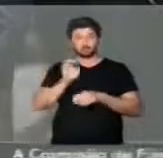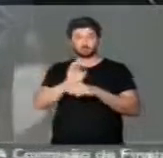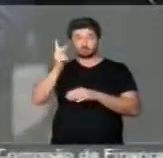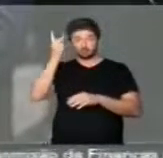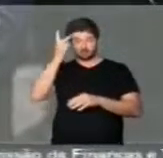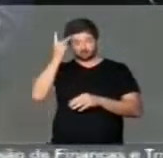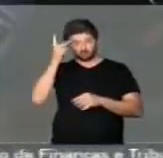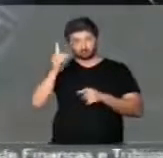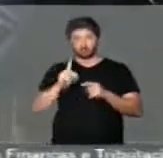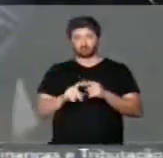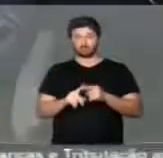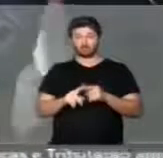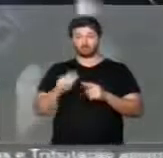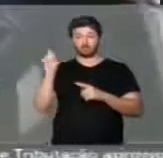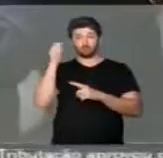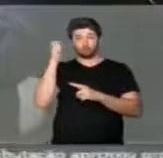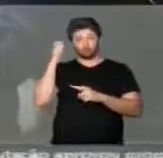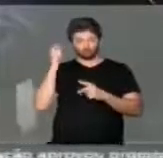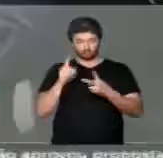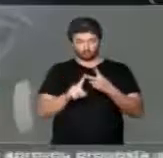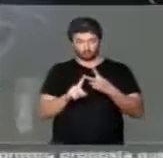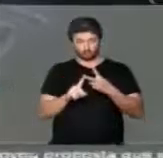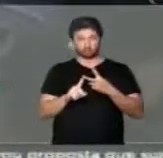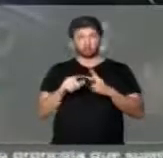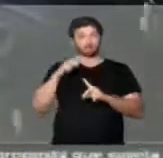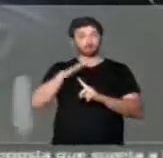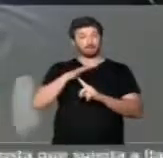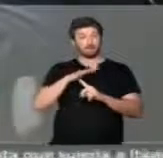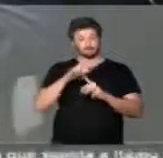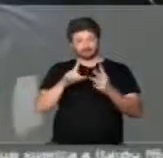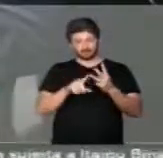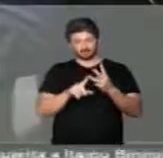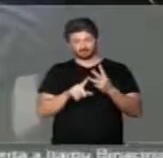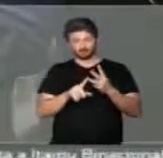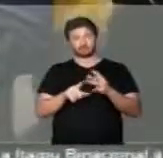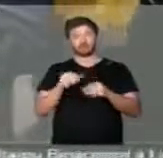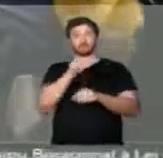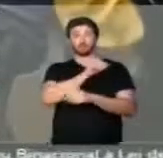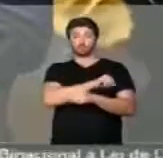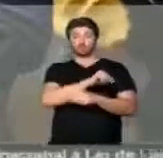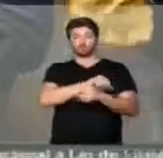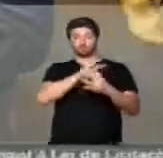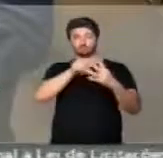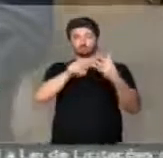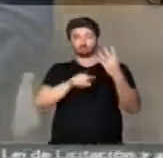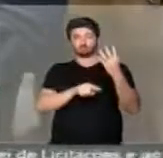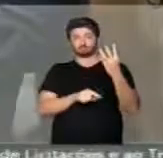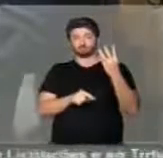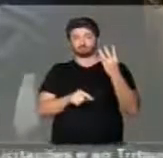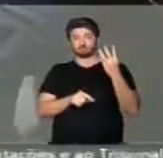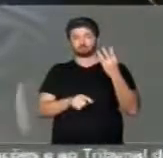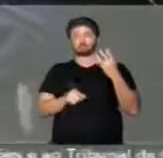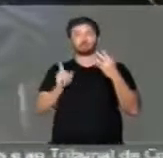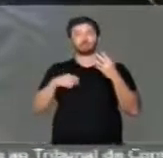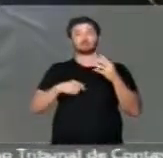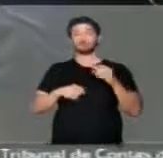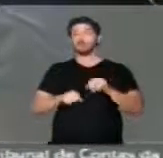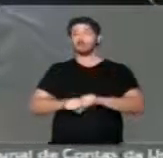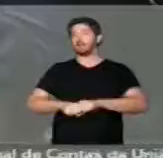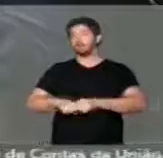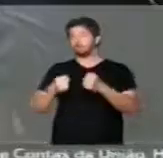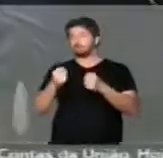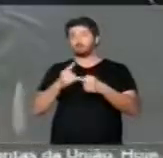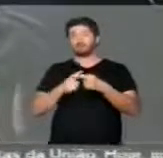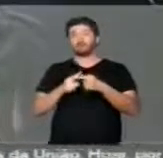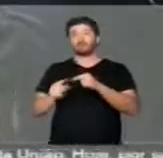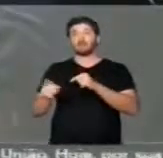São Paulo, no Rio Grande do Sul, no Paraná e no Rio de Janeiro. É um massacre. Primeiro porque